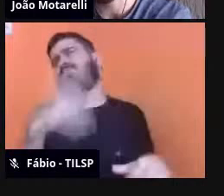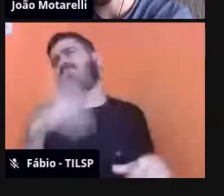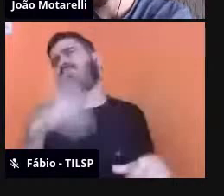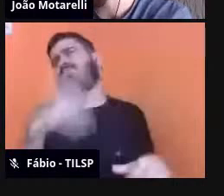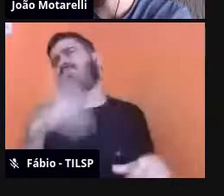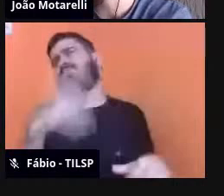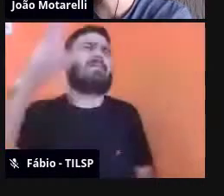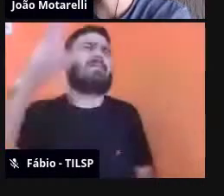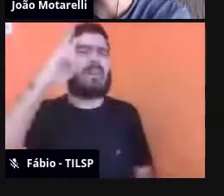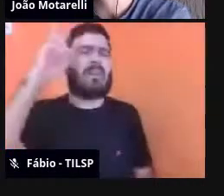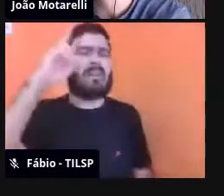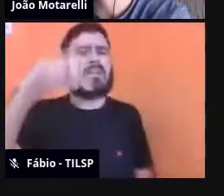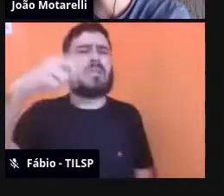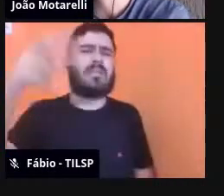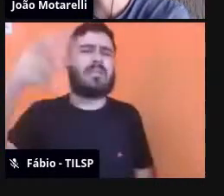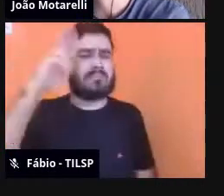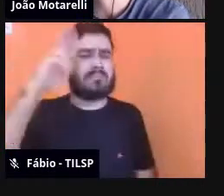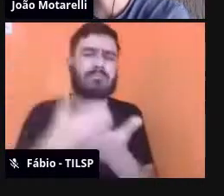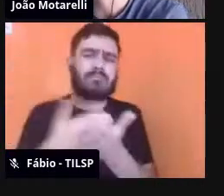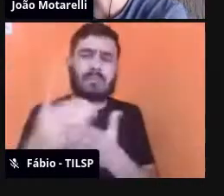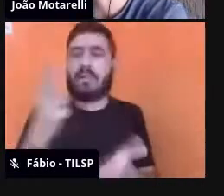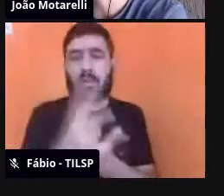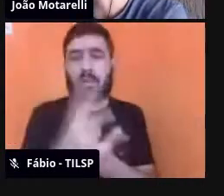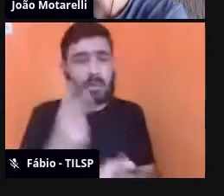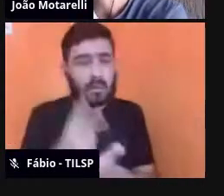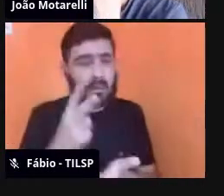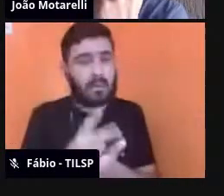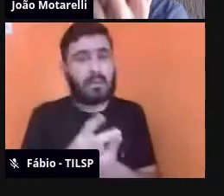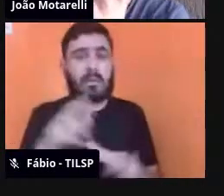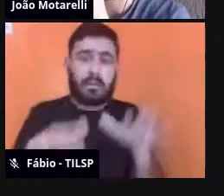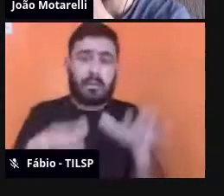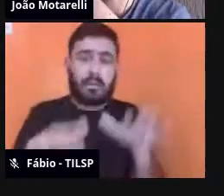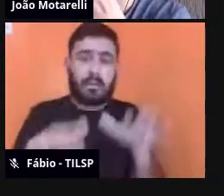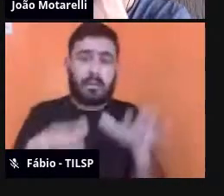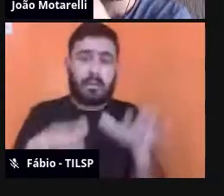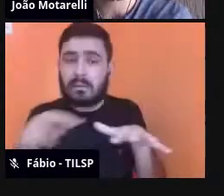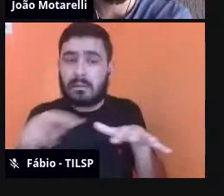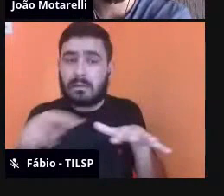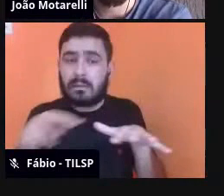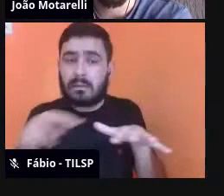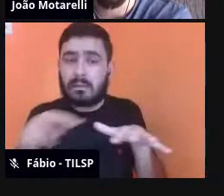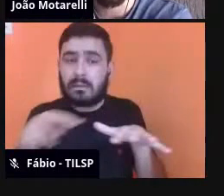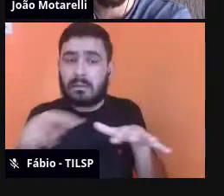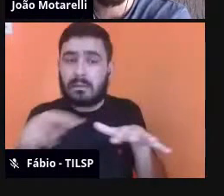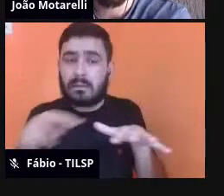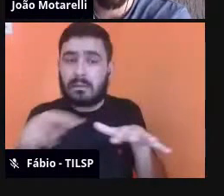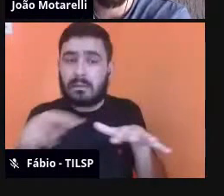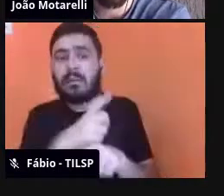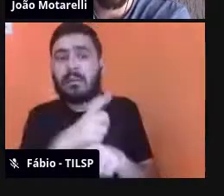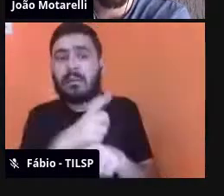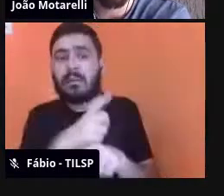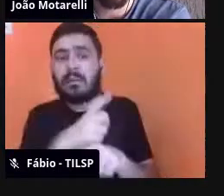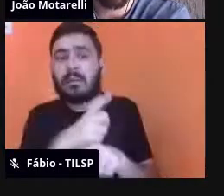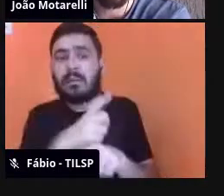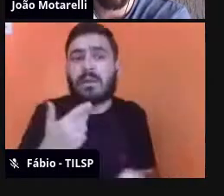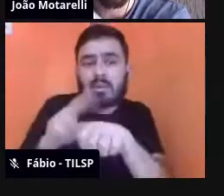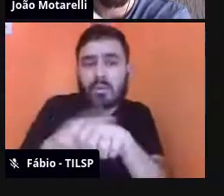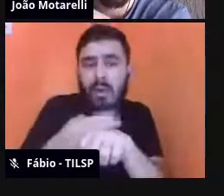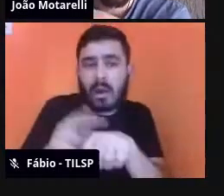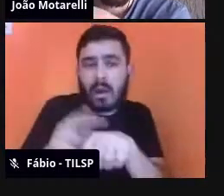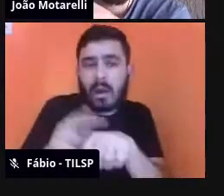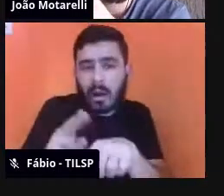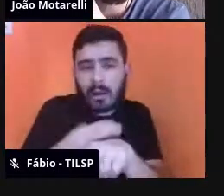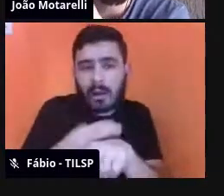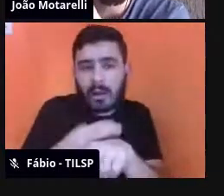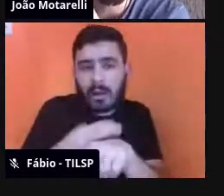exagerando, durante a semana porque vai comer um chocolatinho, come a barra inteira, enfim, vários comportamentos que podem estar associados a um comer